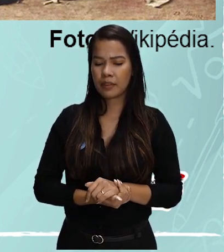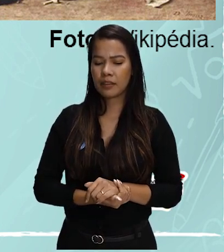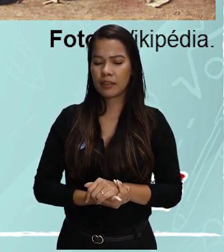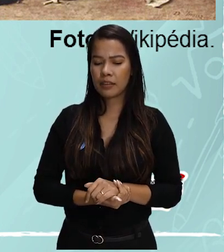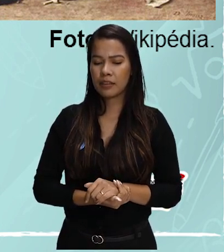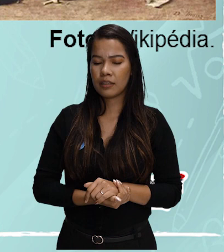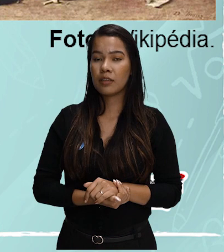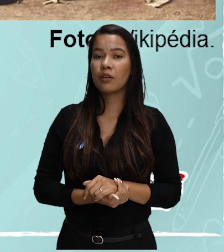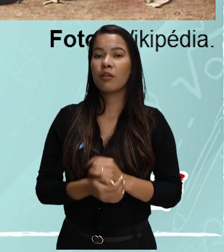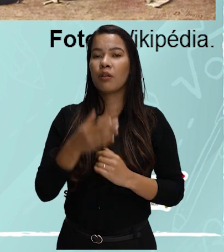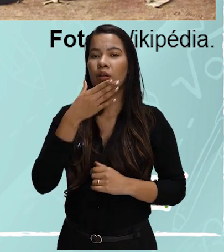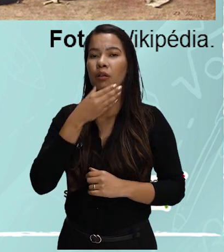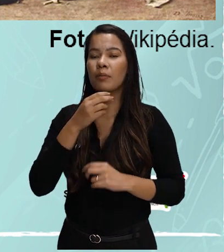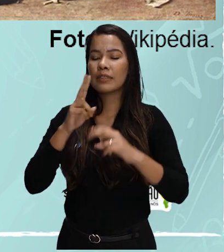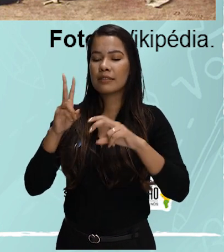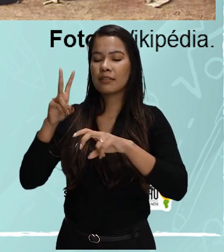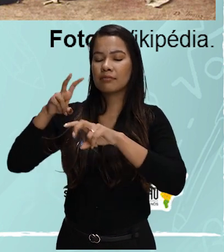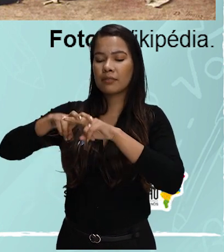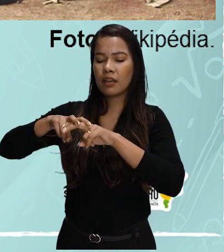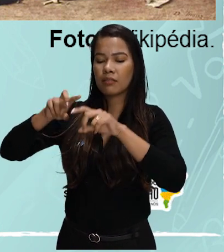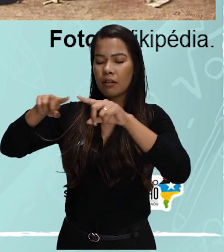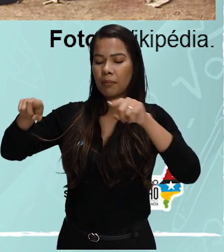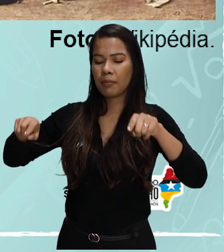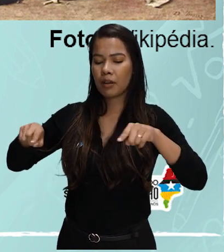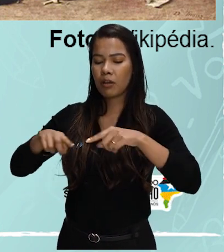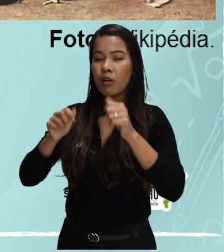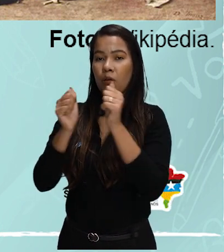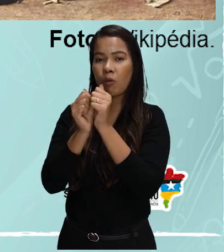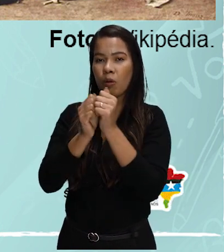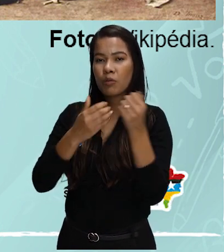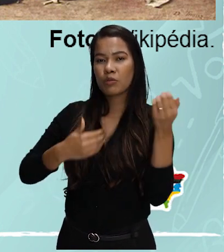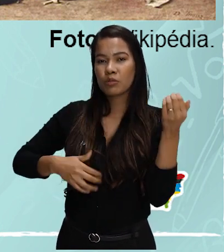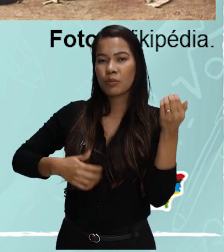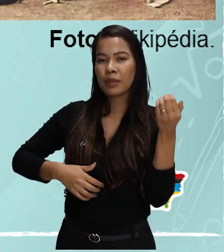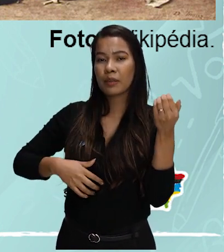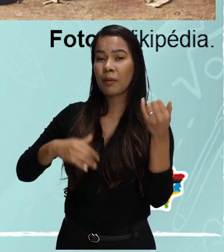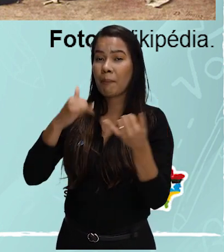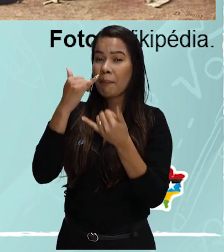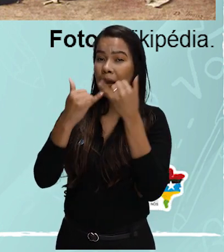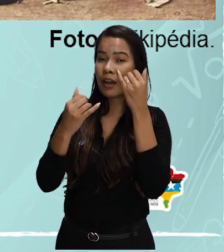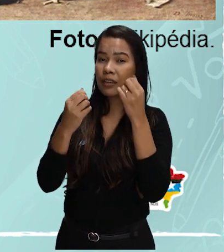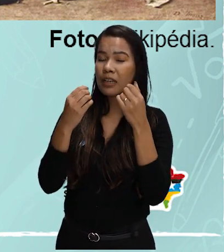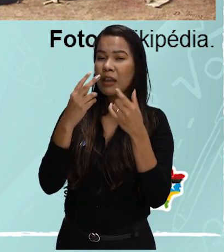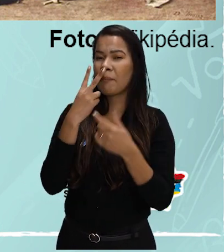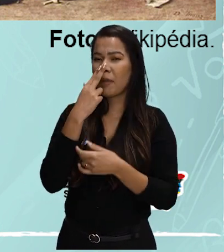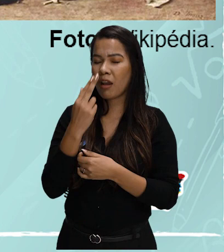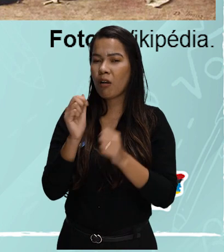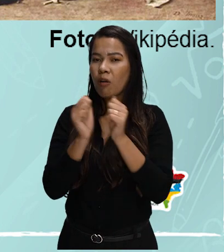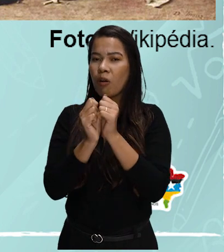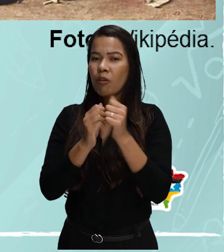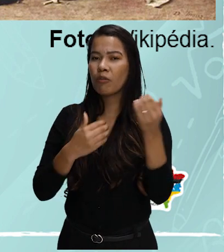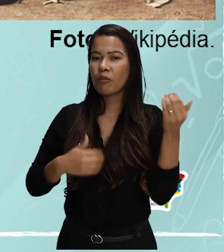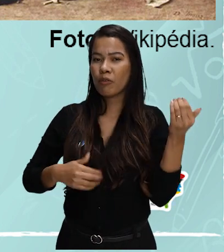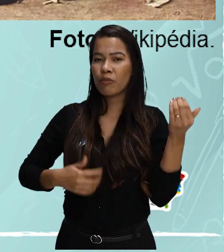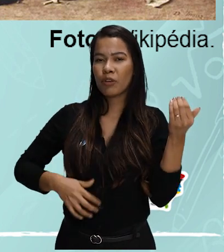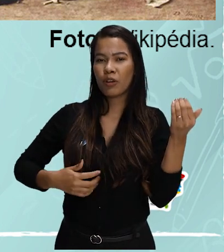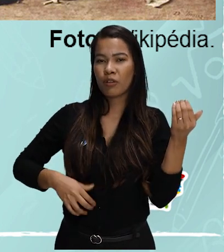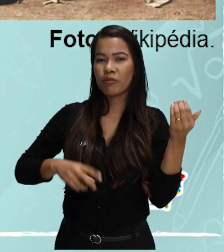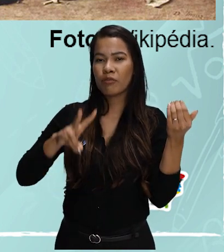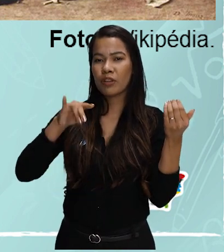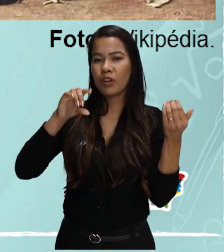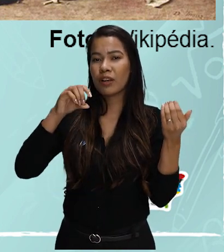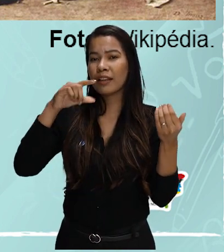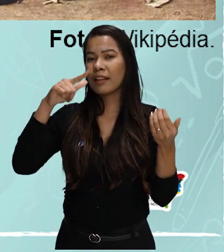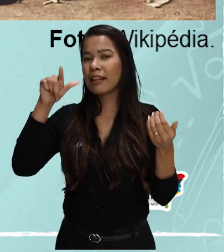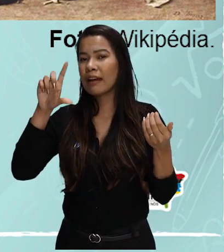sentados à mesa, ali tem com um instrumento musical que parece um violão, não é um violão, até porque naquela época a forma era